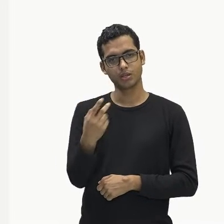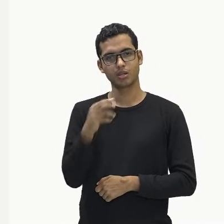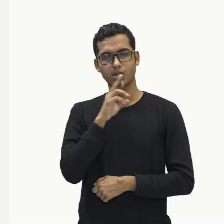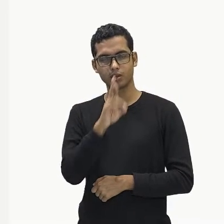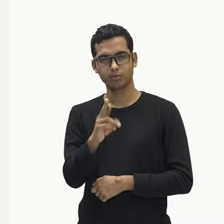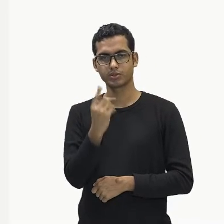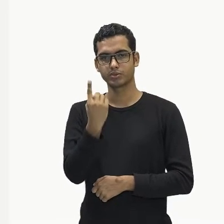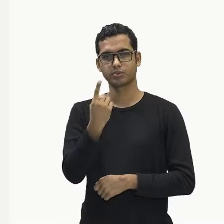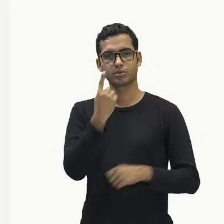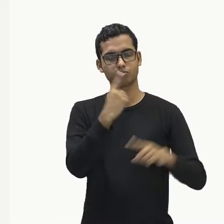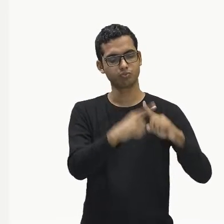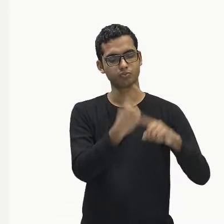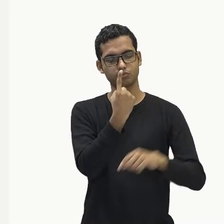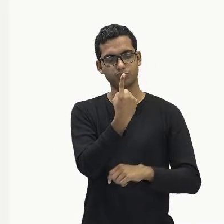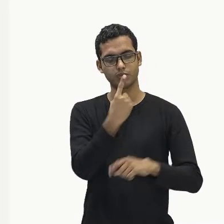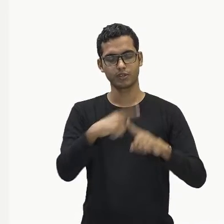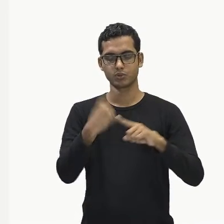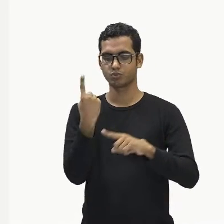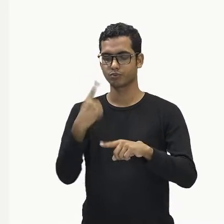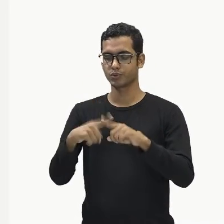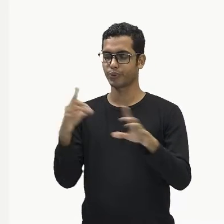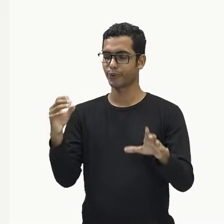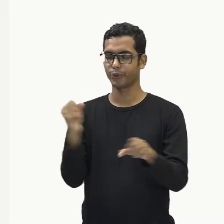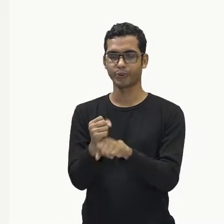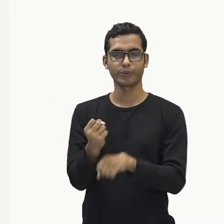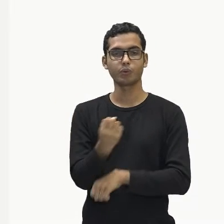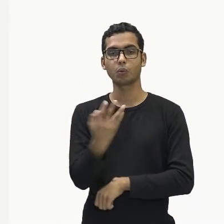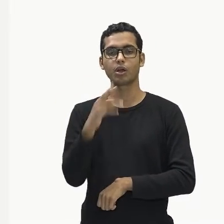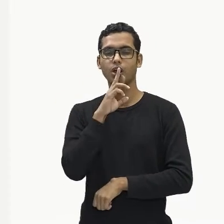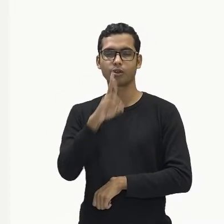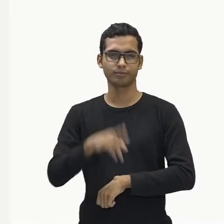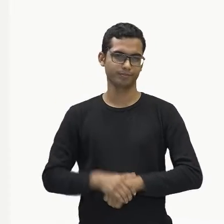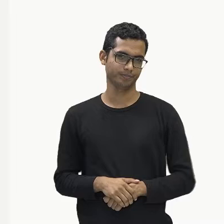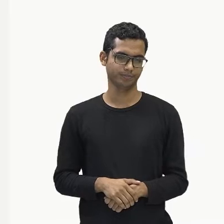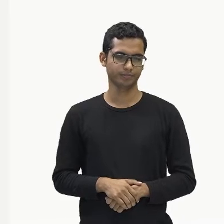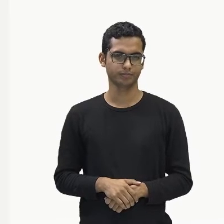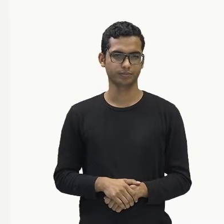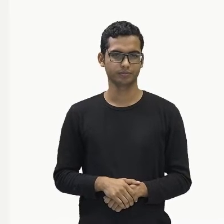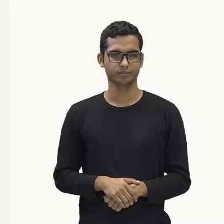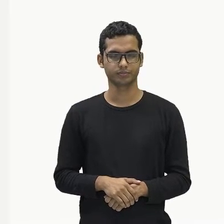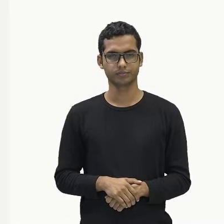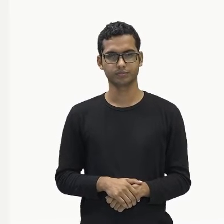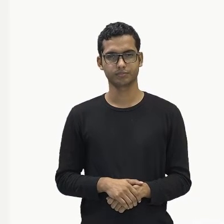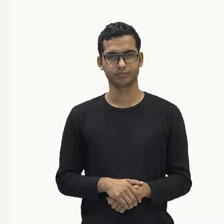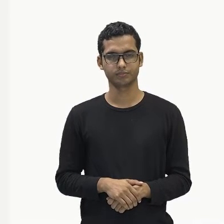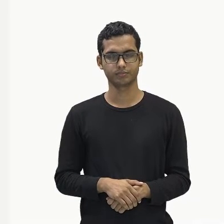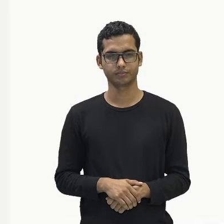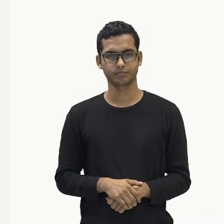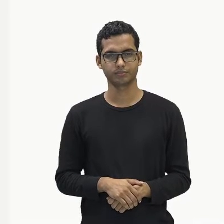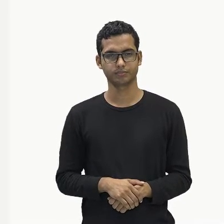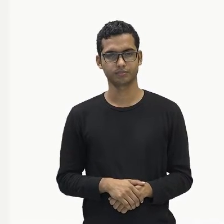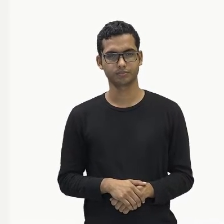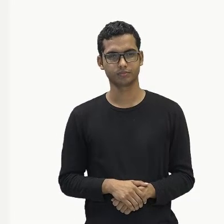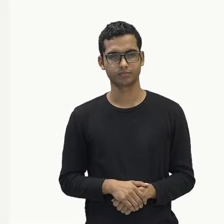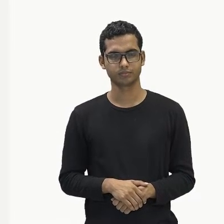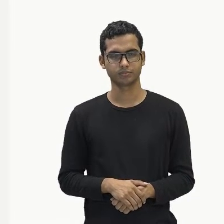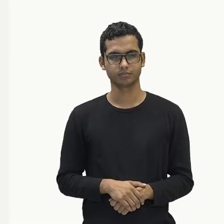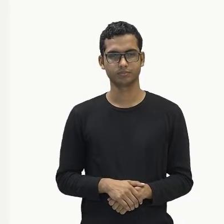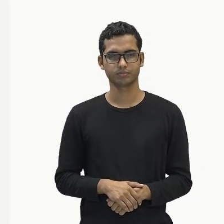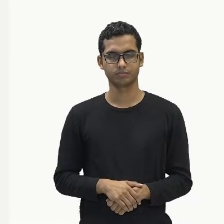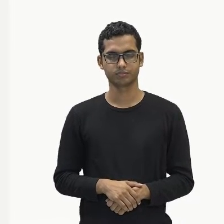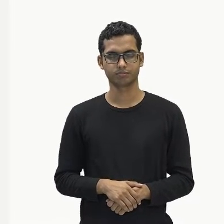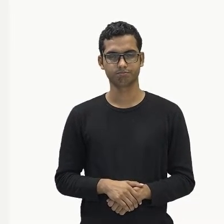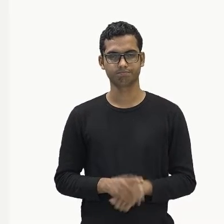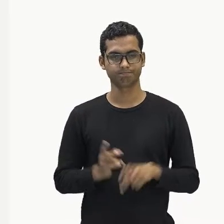1 vezes 1. Multiplicação, onde todos os fatores são iguais a 1, o resultado vai